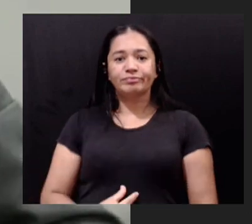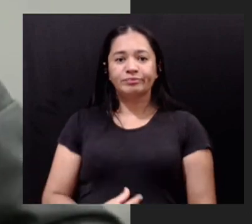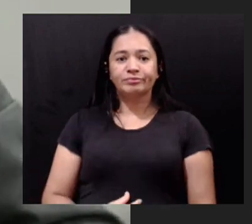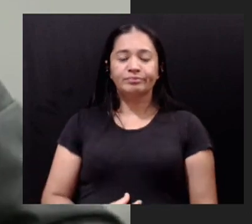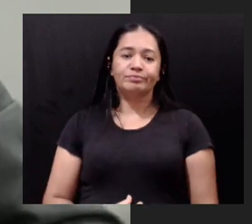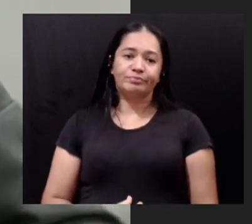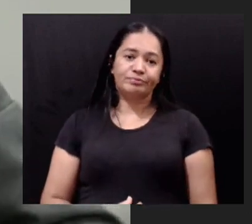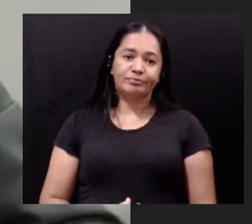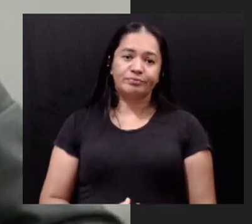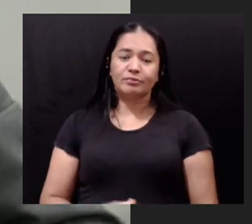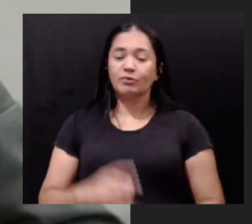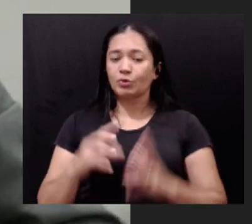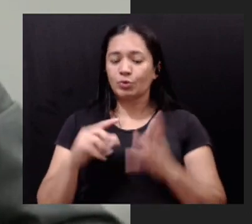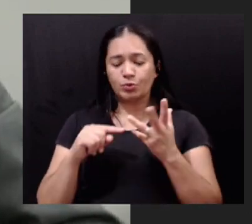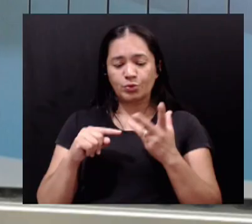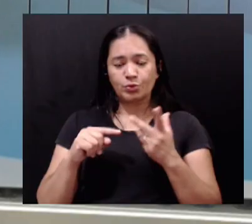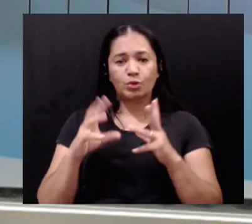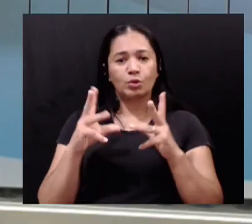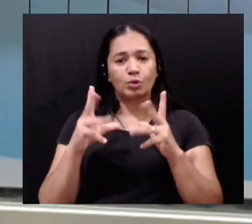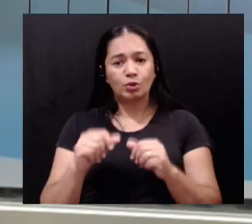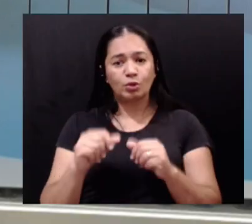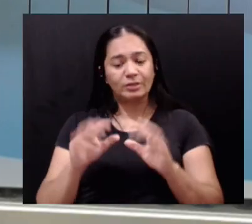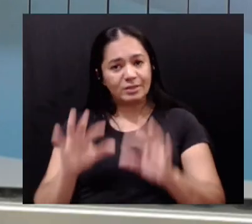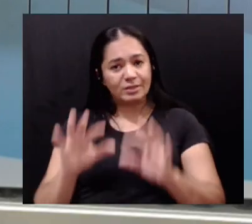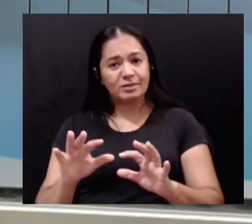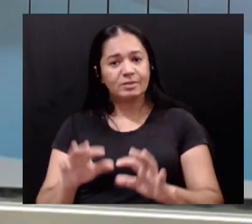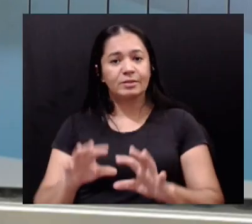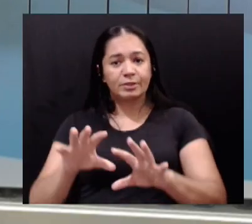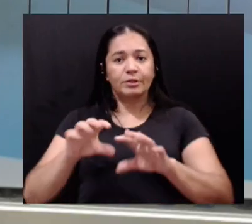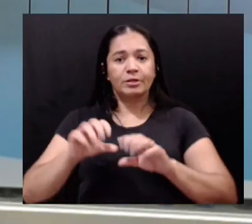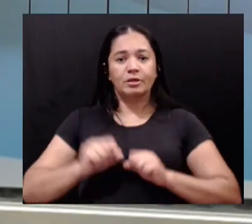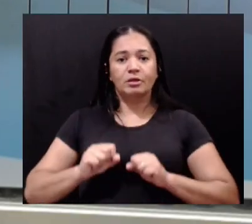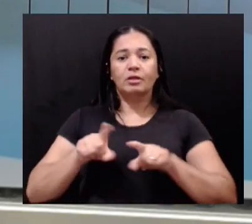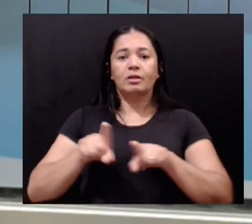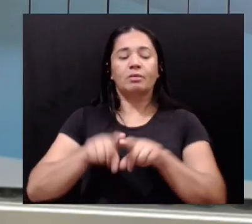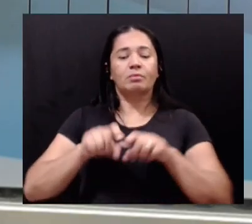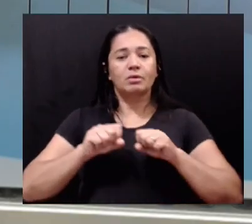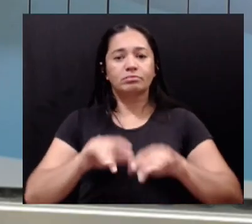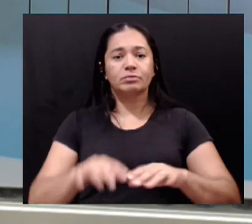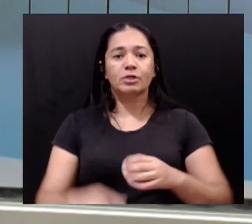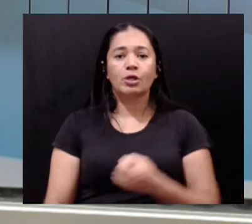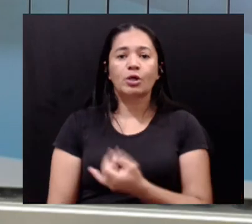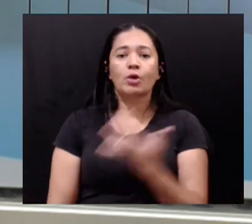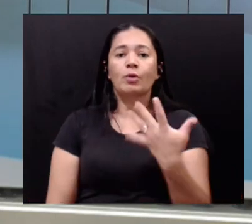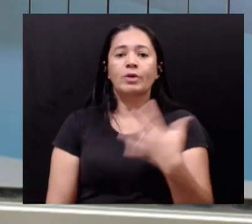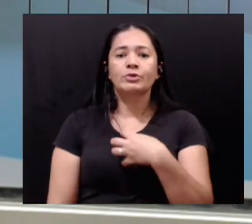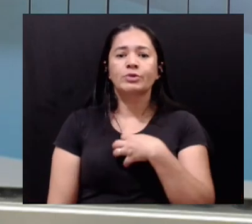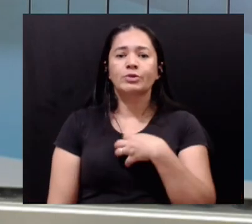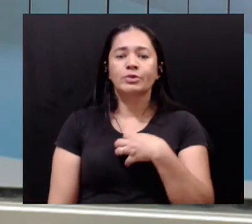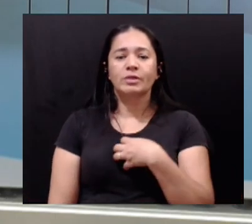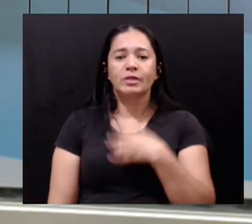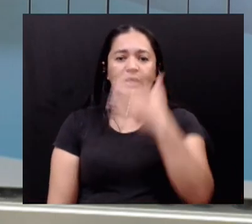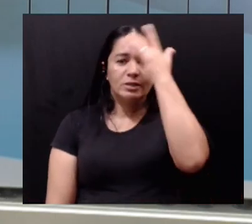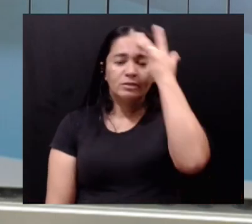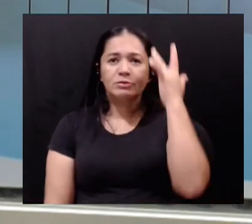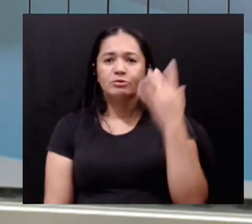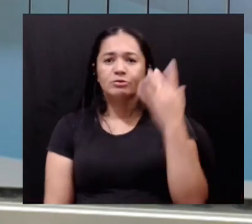todas dessa forma que se transmitem, né. Quais são os sintomas que as pessoas costumam